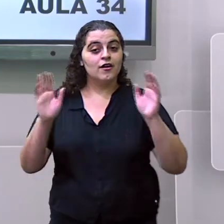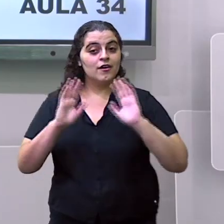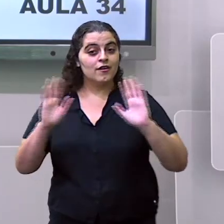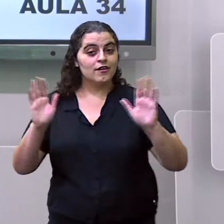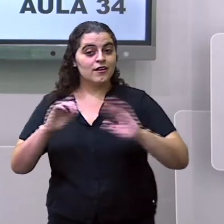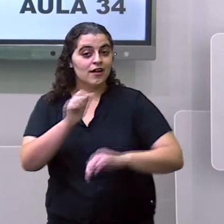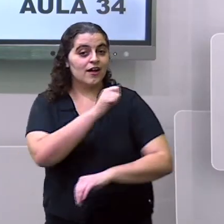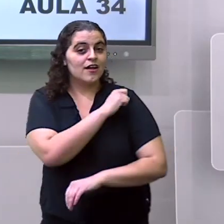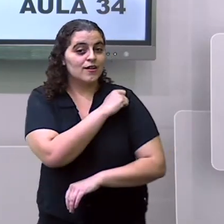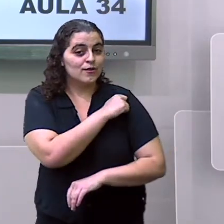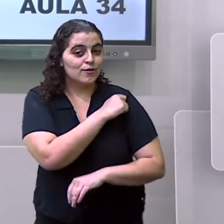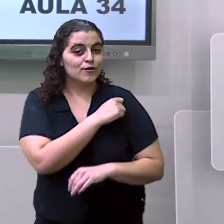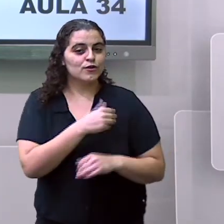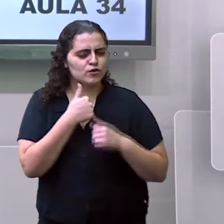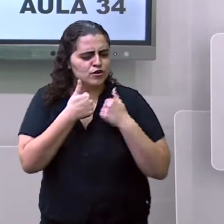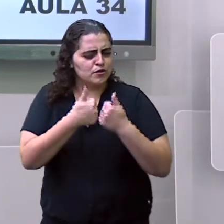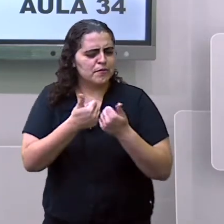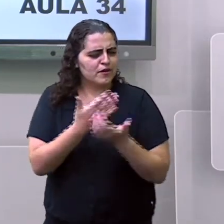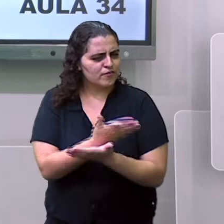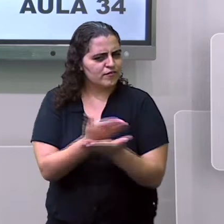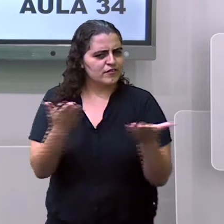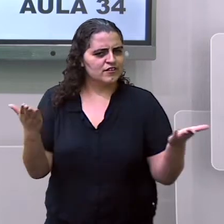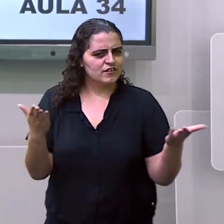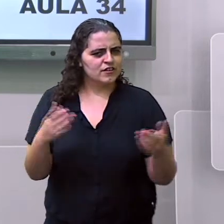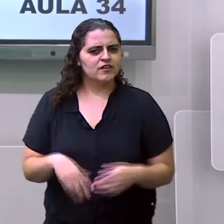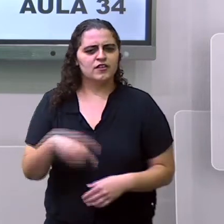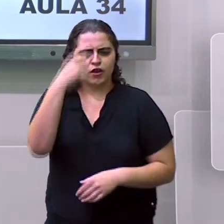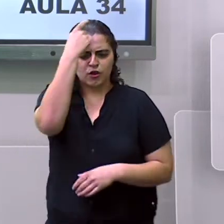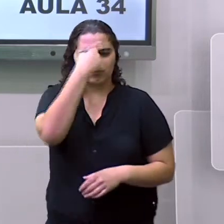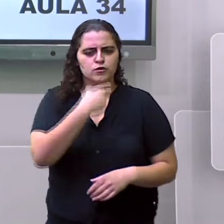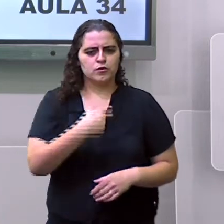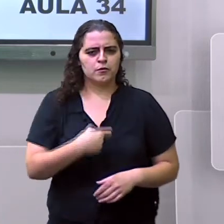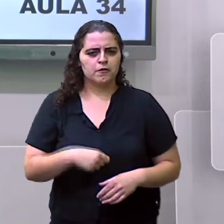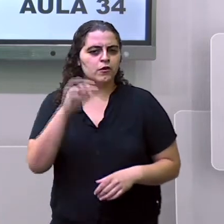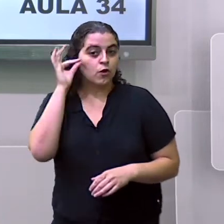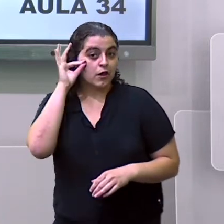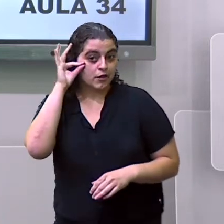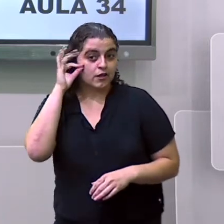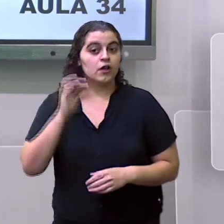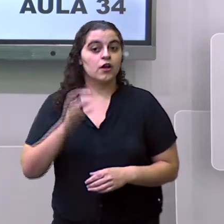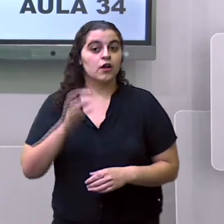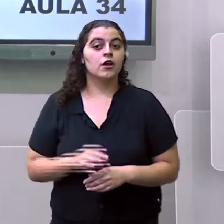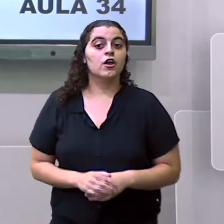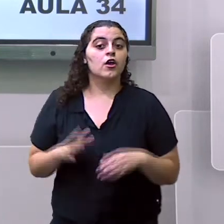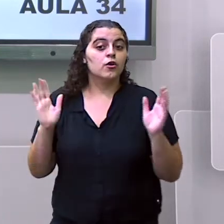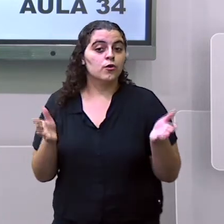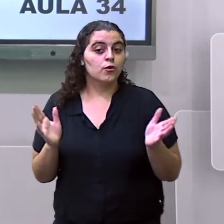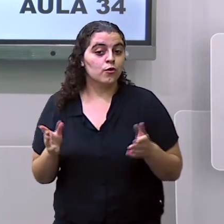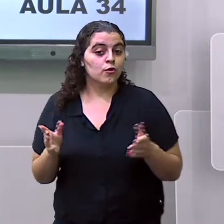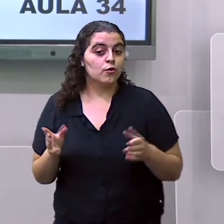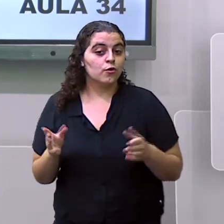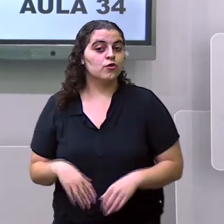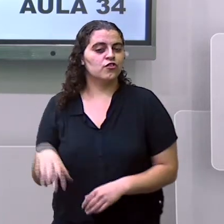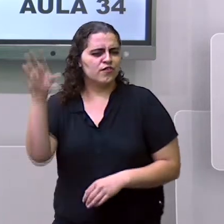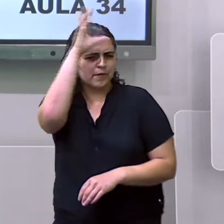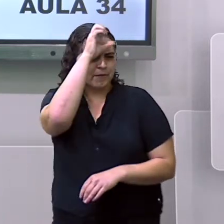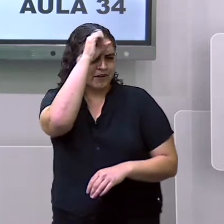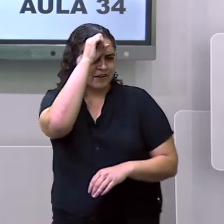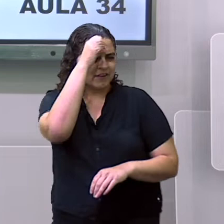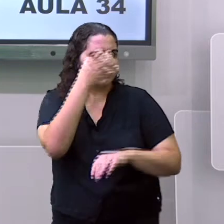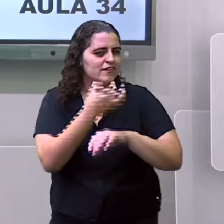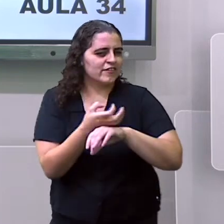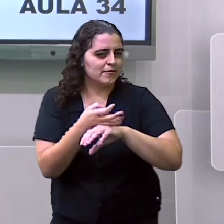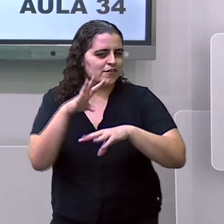Olá, estudantes, tudo bem com vocês? Eu sou o professor Renan e na aula de hoje do componente curricular de